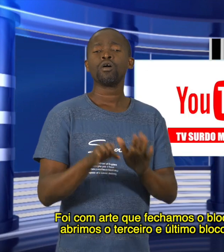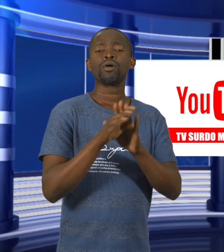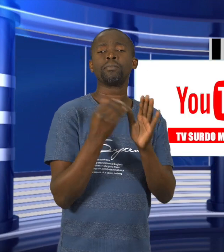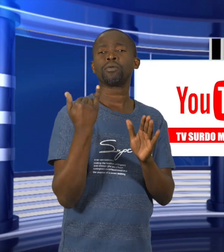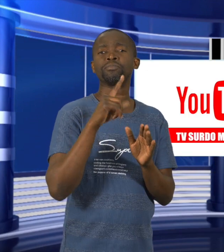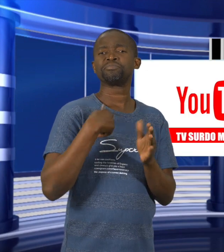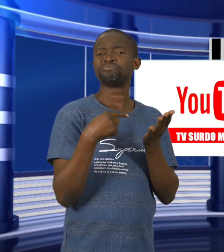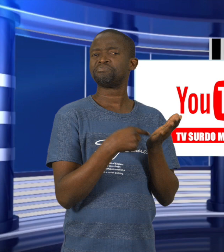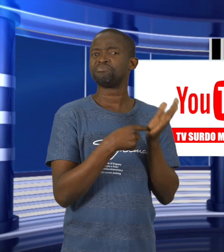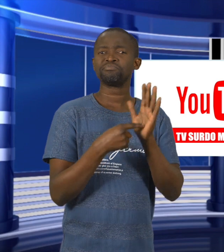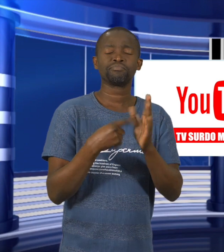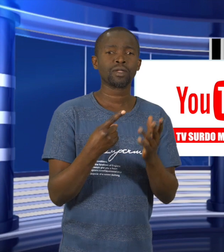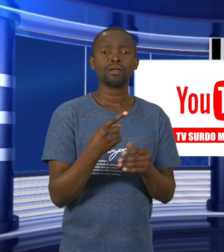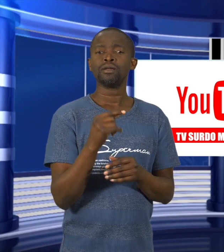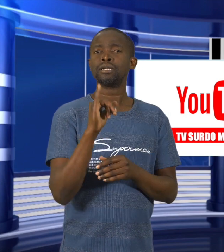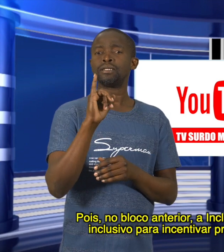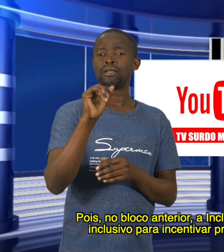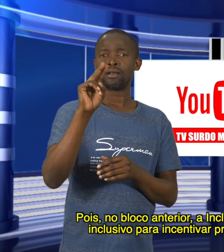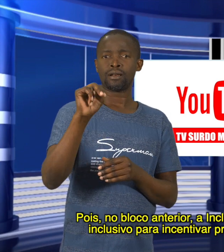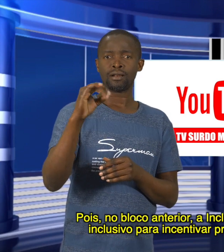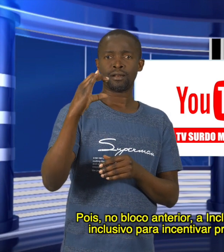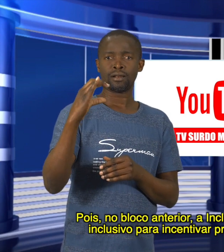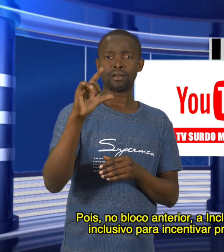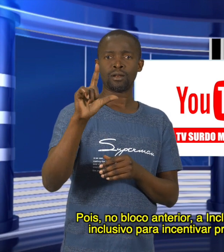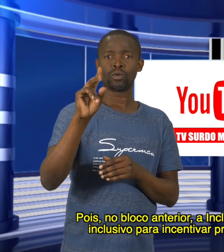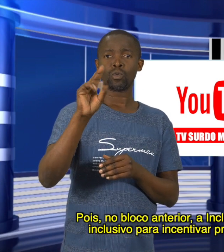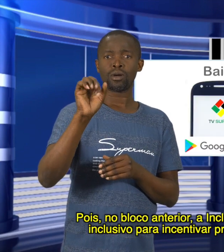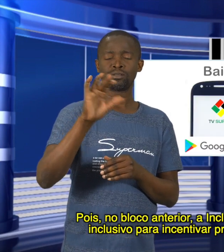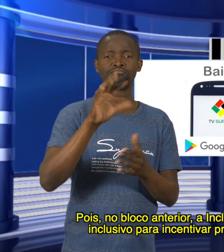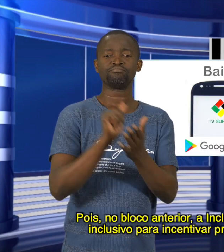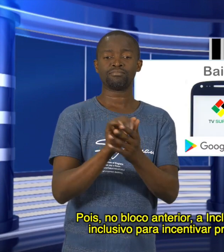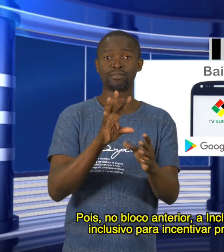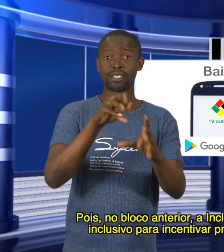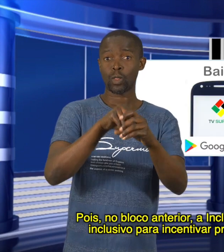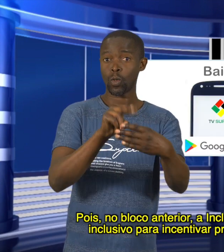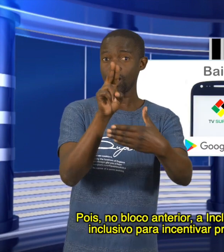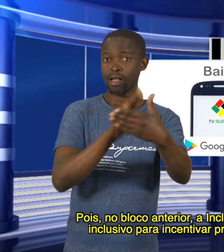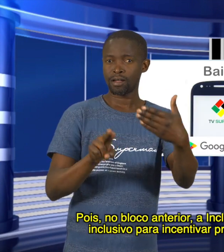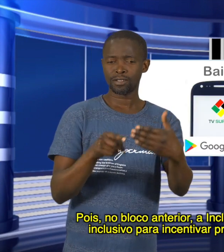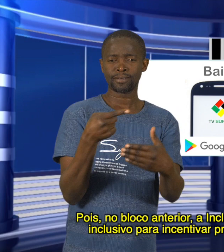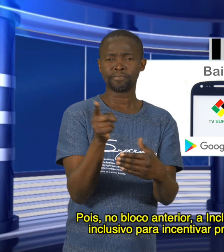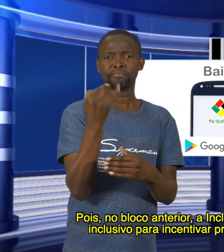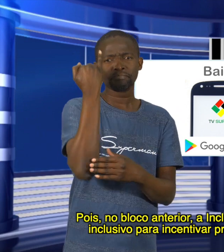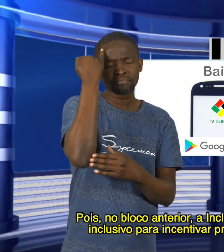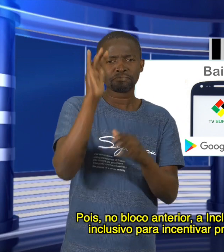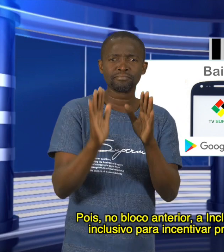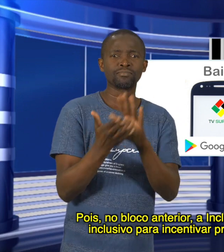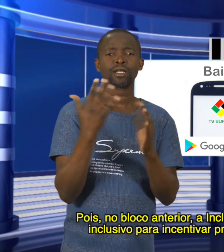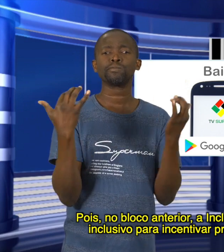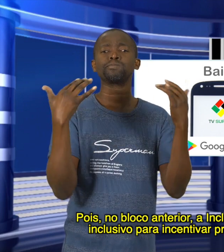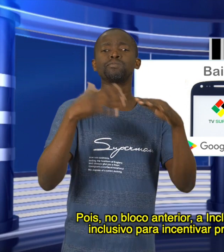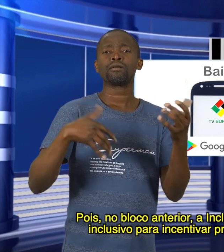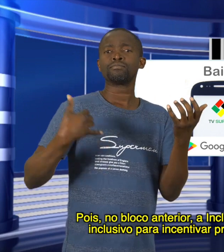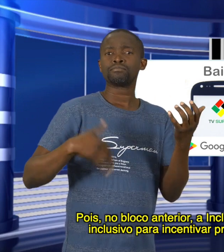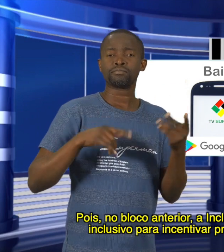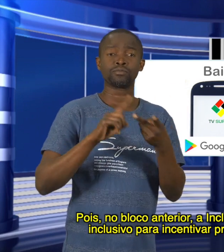favorito. Pois, no bloco anterior, a Incluarte usou